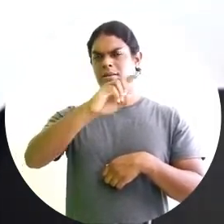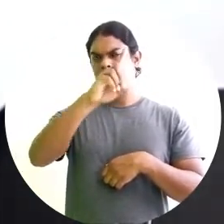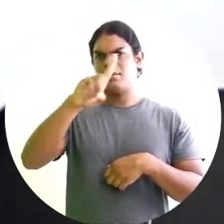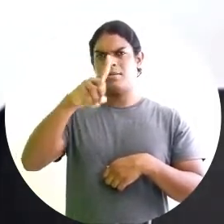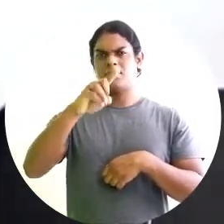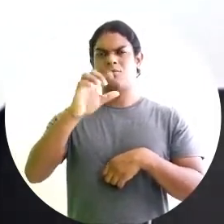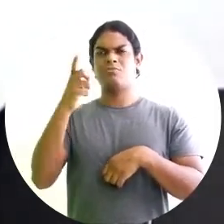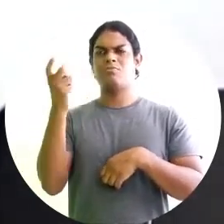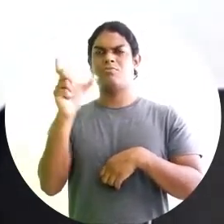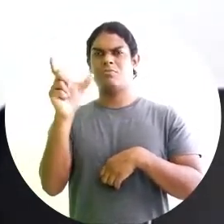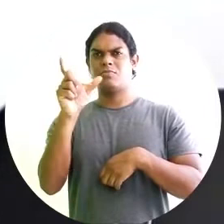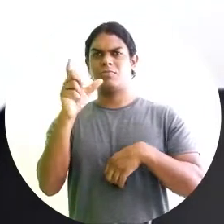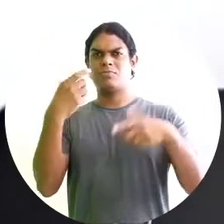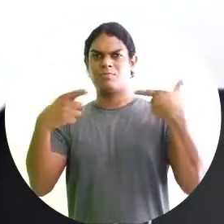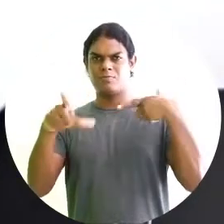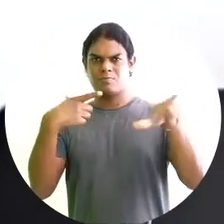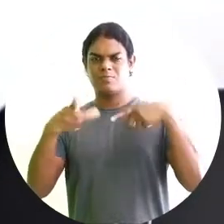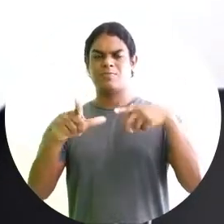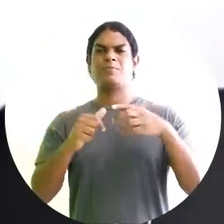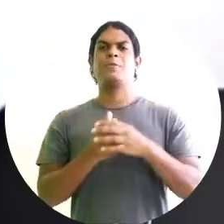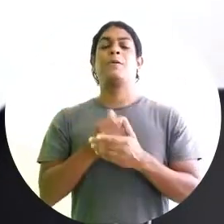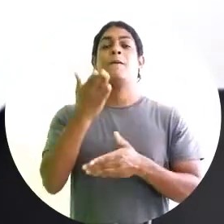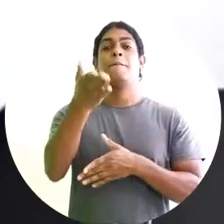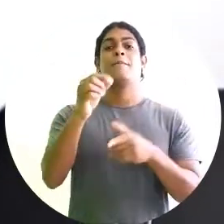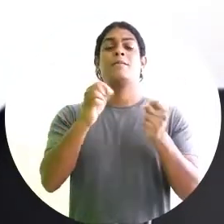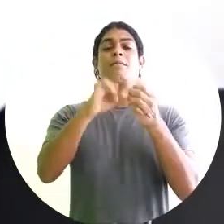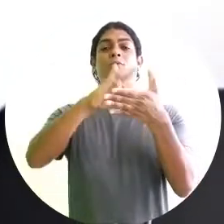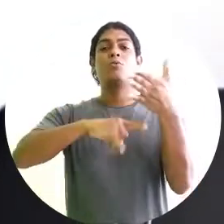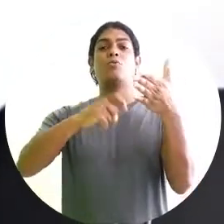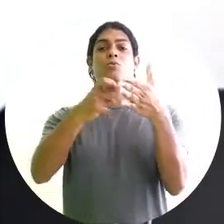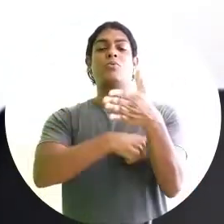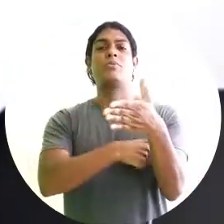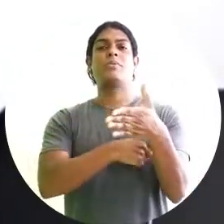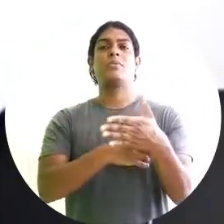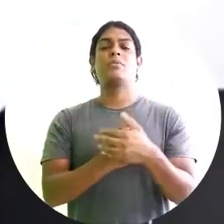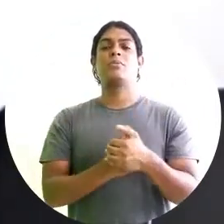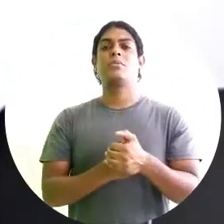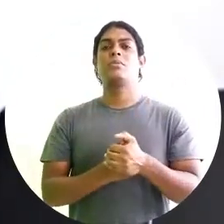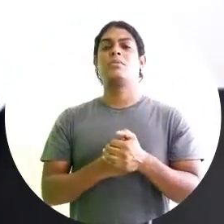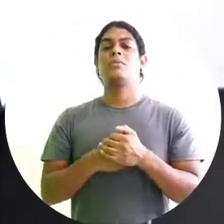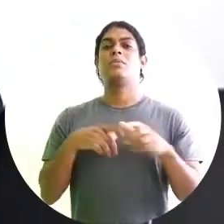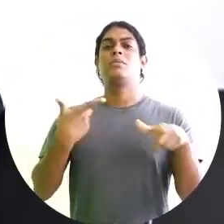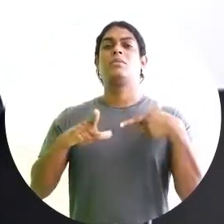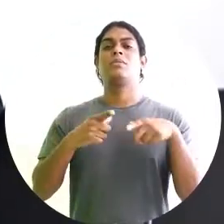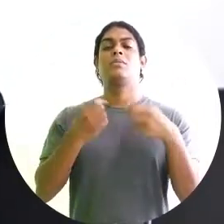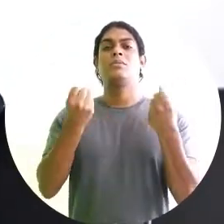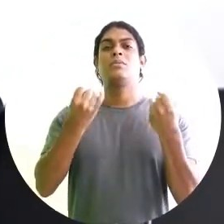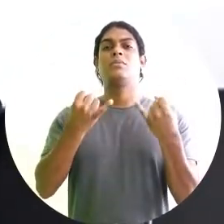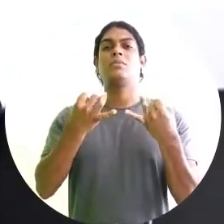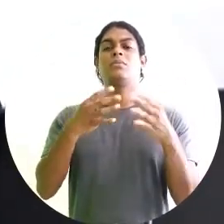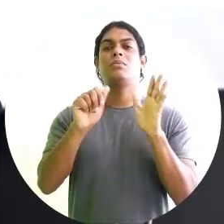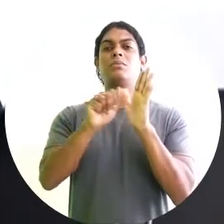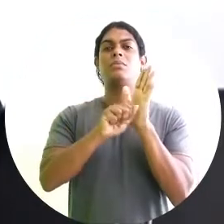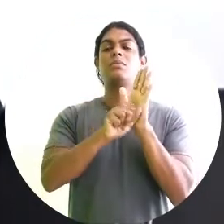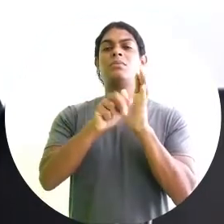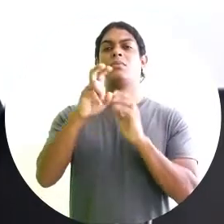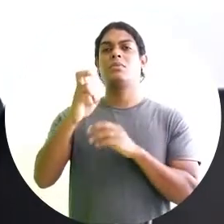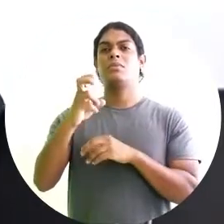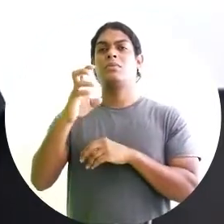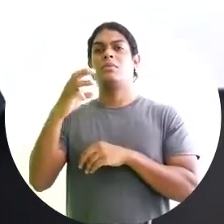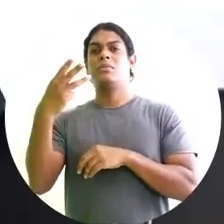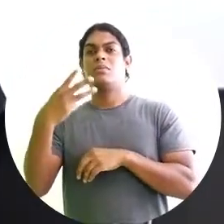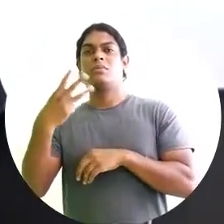isso? Quando você faz o contrato inicial do trabalho, tem-se que no artigo 53, o empregador